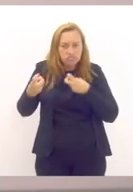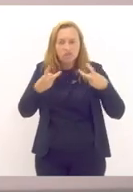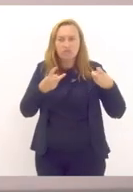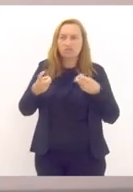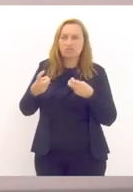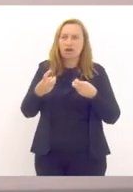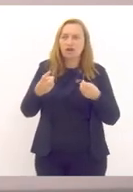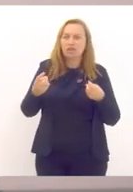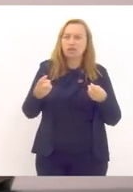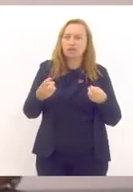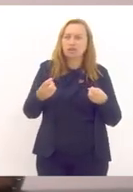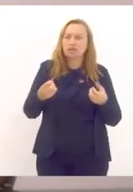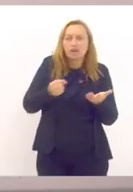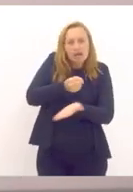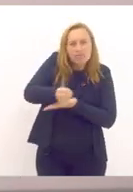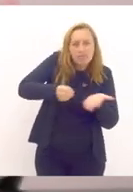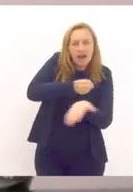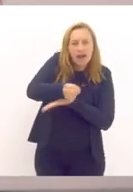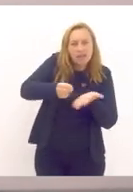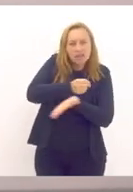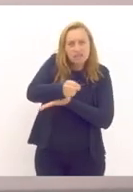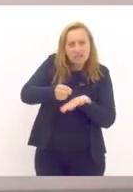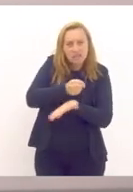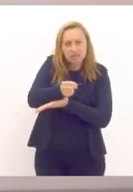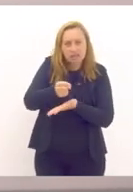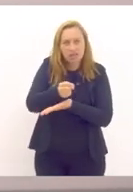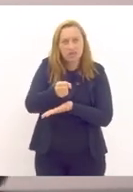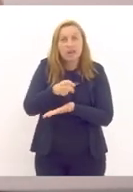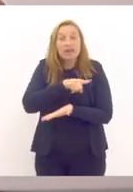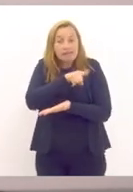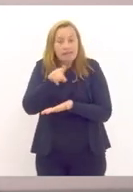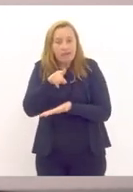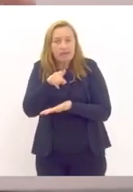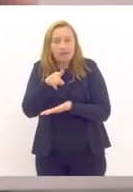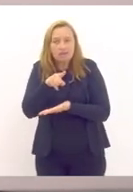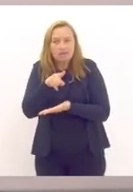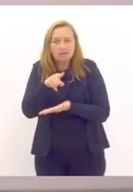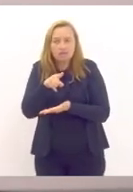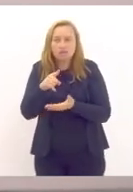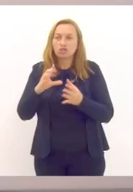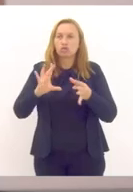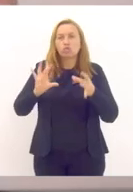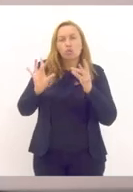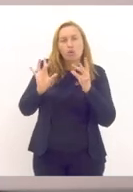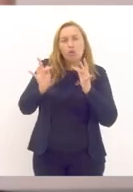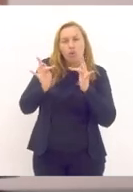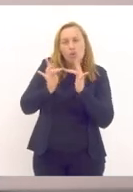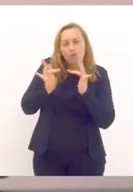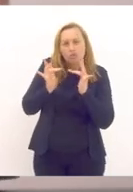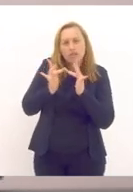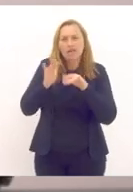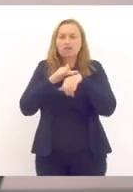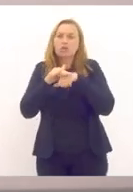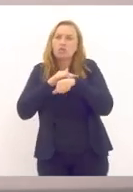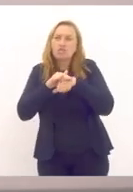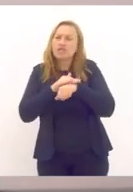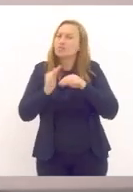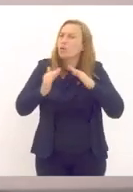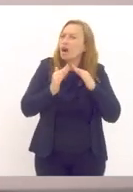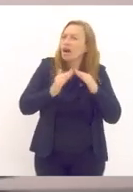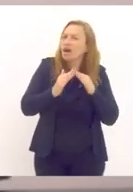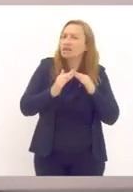são basicamente permeados por servidores de carreira, que eles sejam a fonte de contato e de conversa com a casa